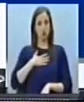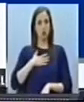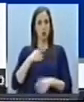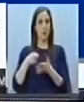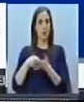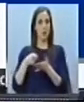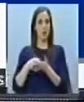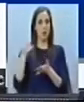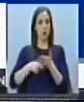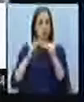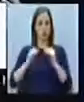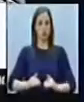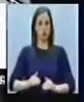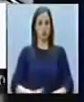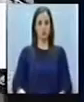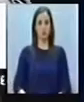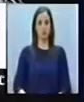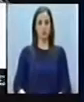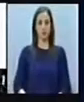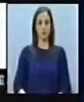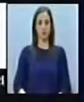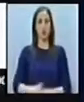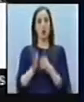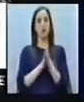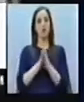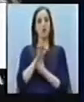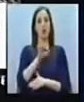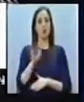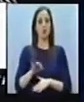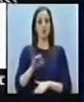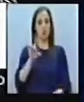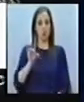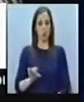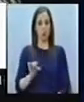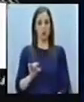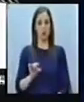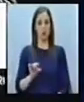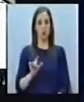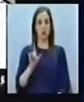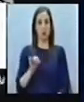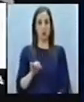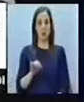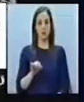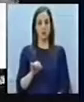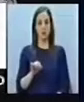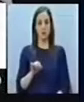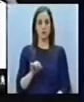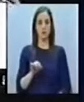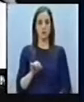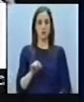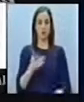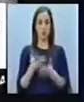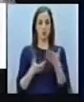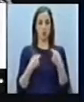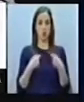pagarem menos impostos anunciando não só de uma taxa mais baixa como provavelmente de possibilidades de produção de custos